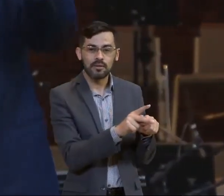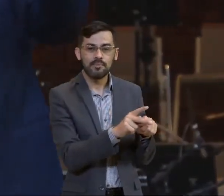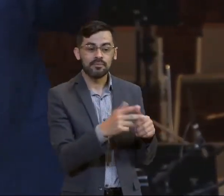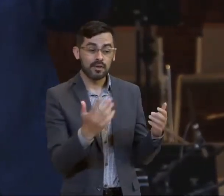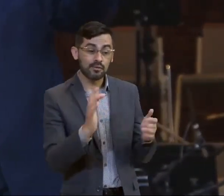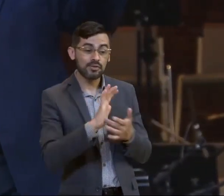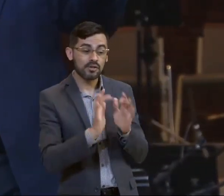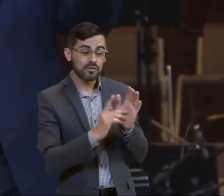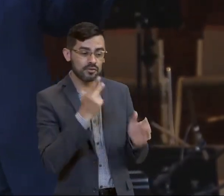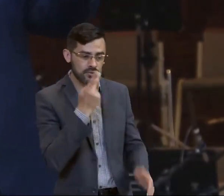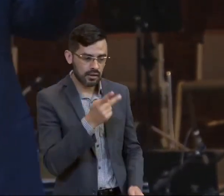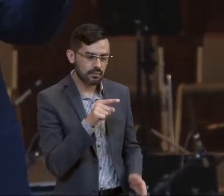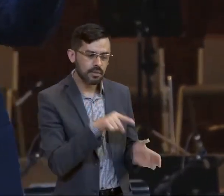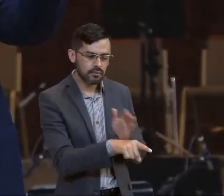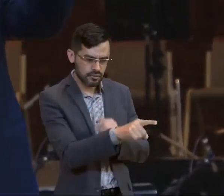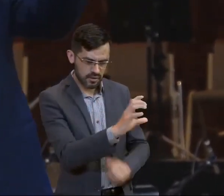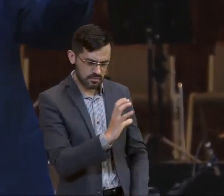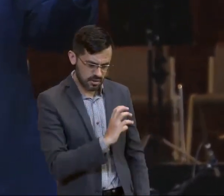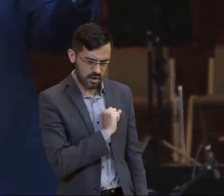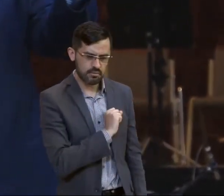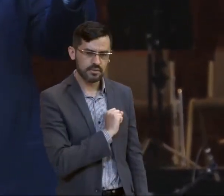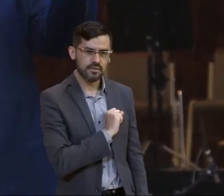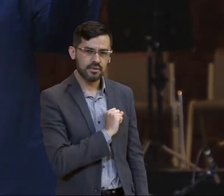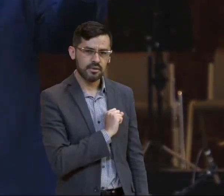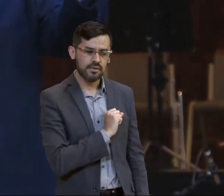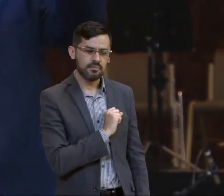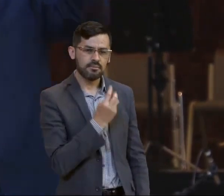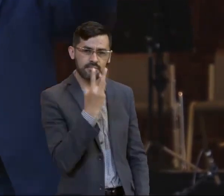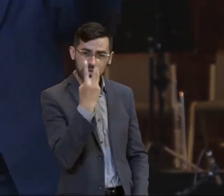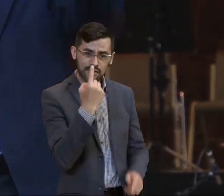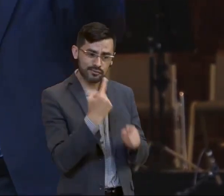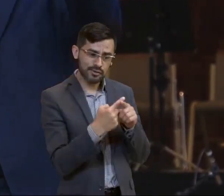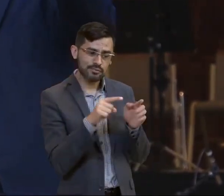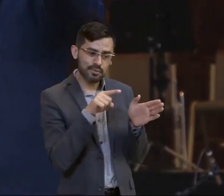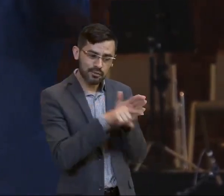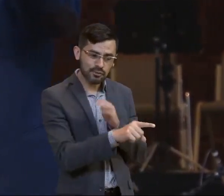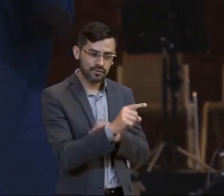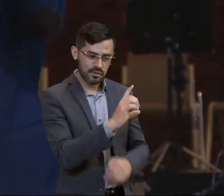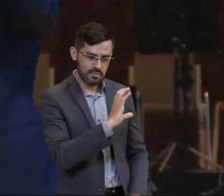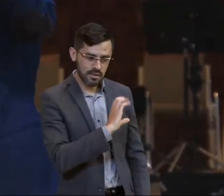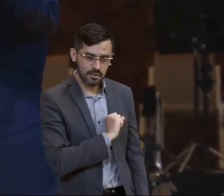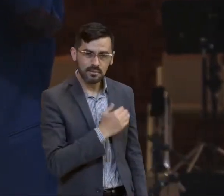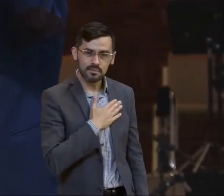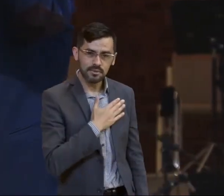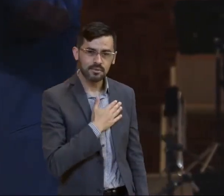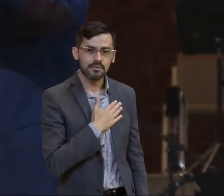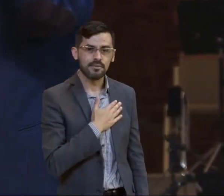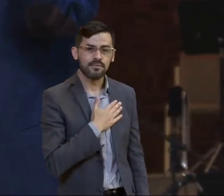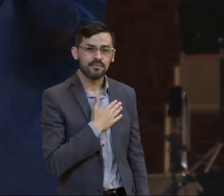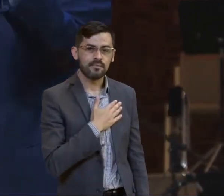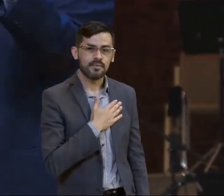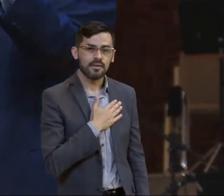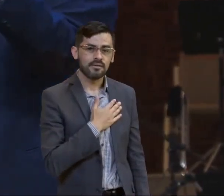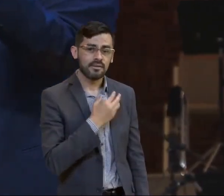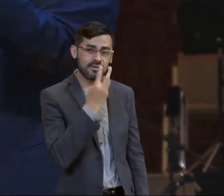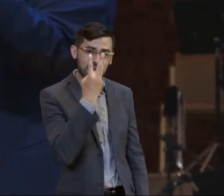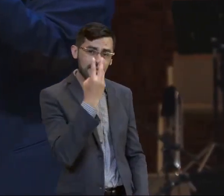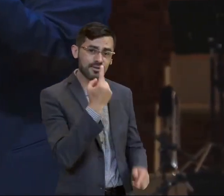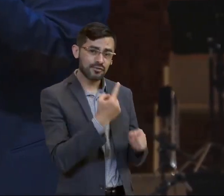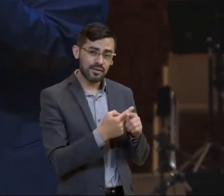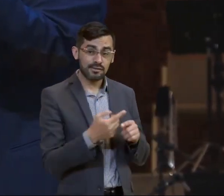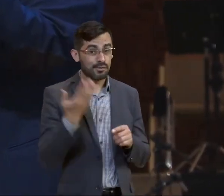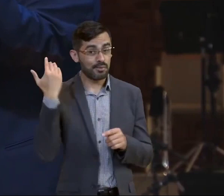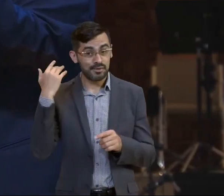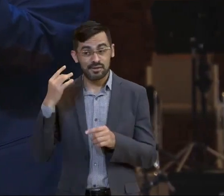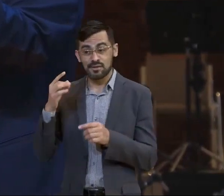para ele: Pedro, tu me amas, tu me amas, tu me amas, três vezes. Como foram três vezes que ele